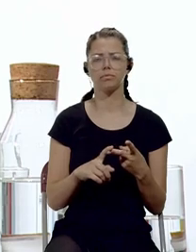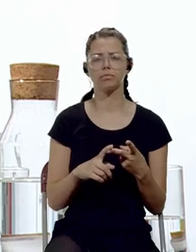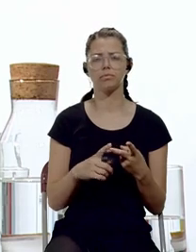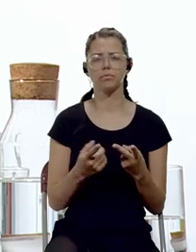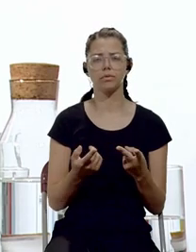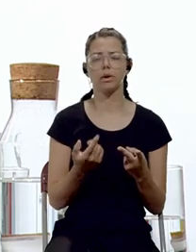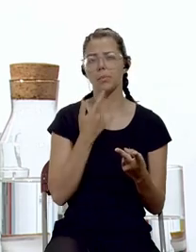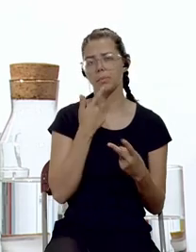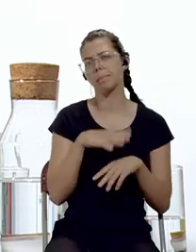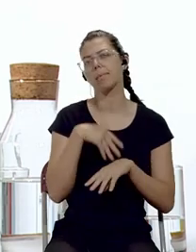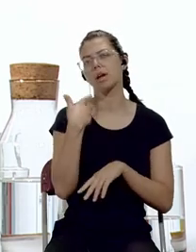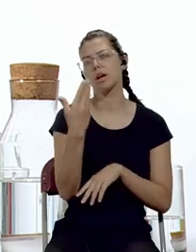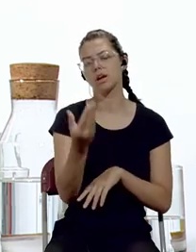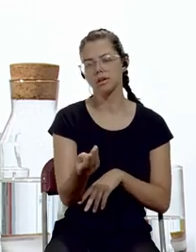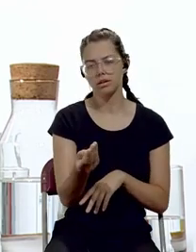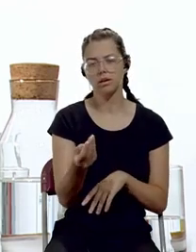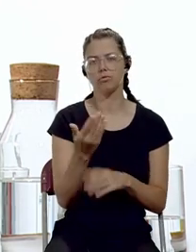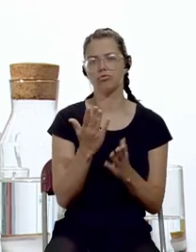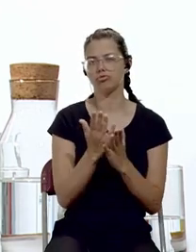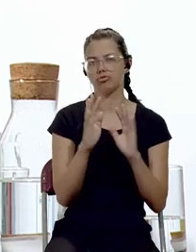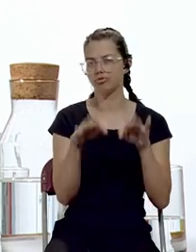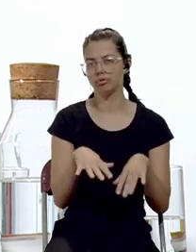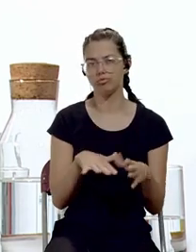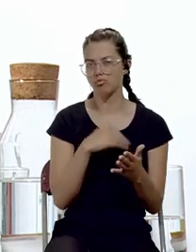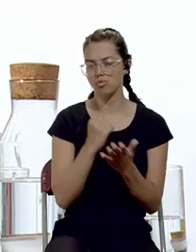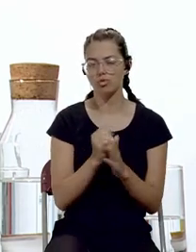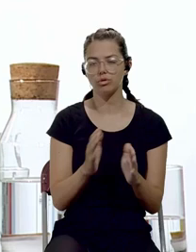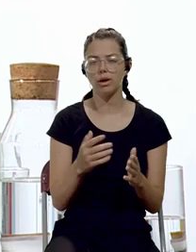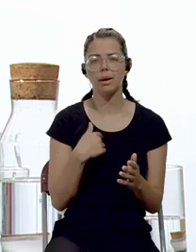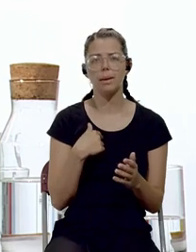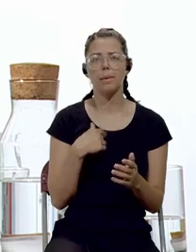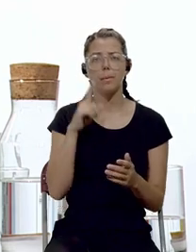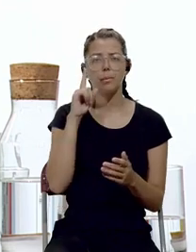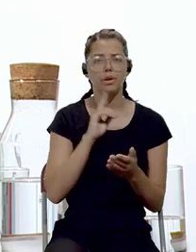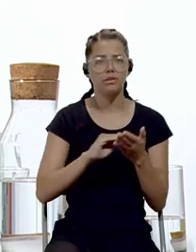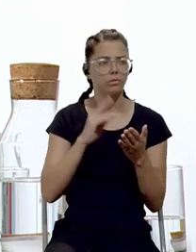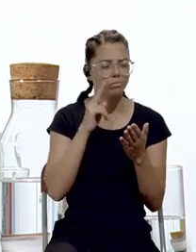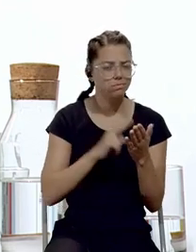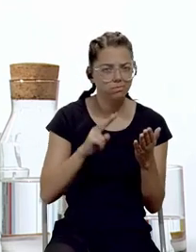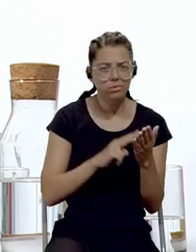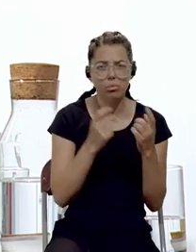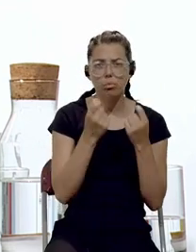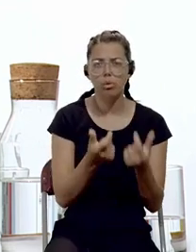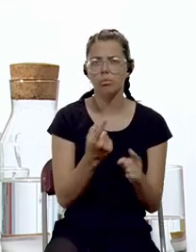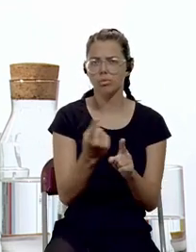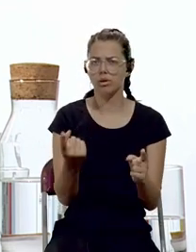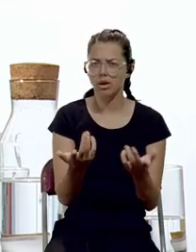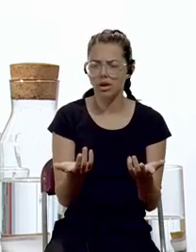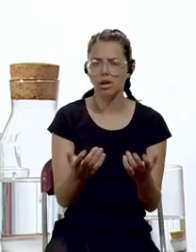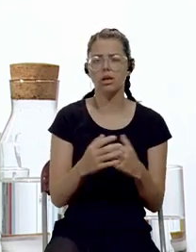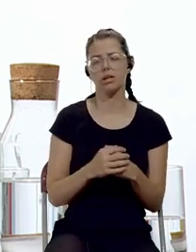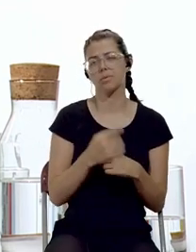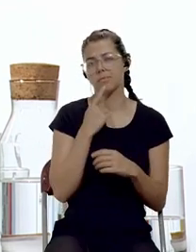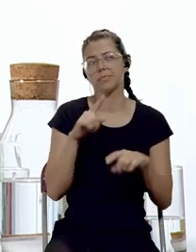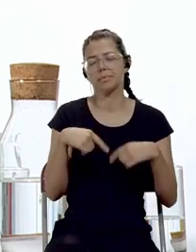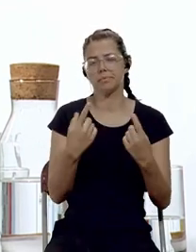percebi eu muito mais tarde, já depois de não estar na escola, porque é que eu tinha lido tão poucas mulheres enquanto estava a estudar. E